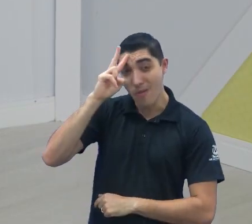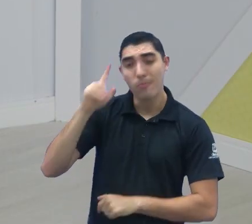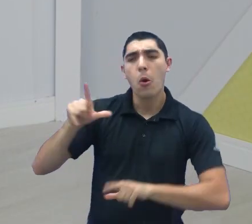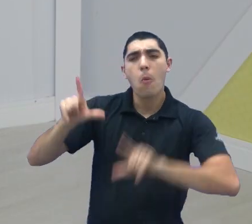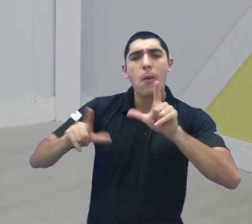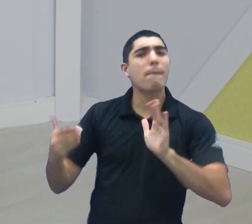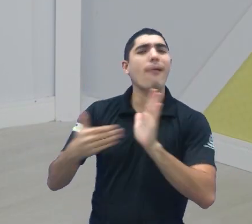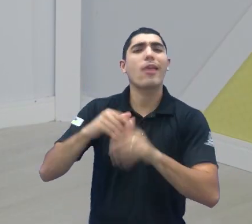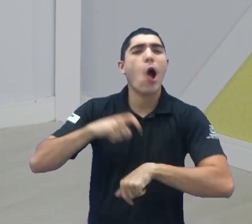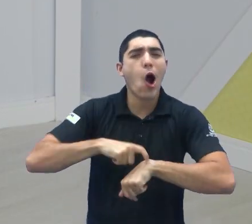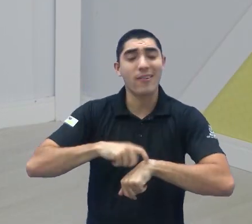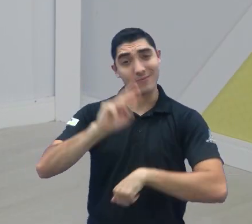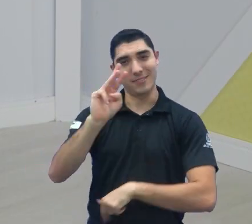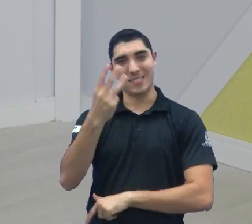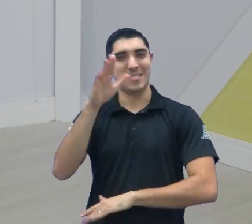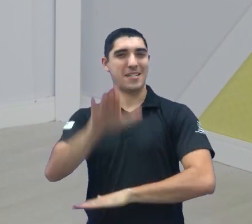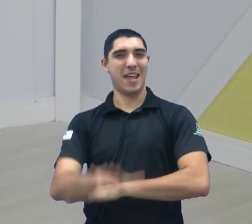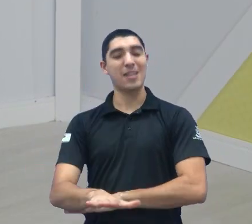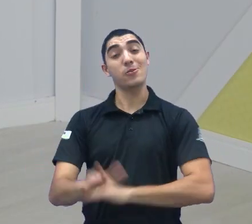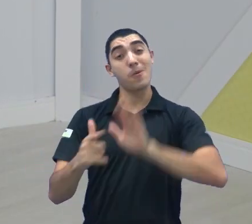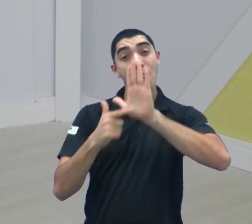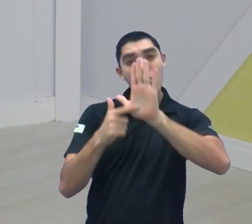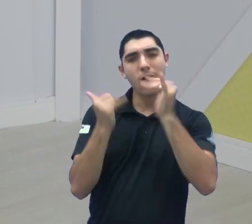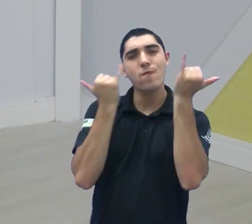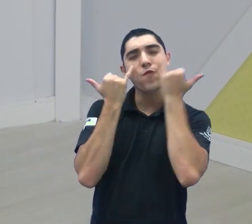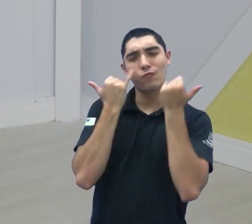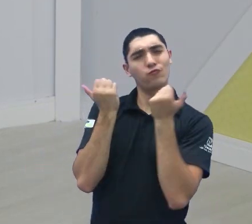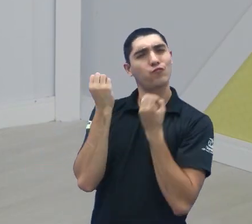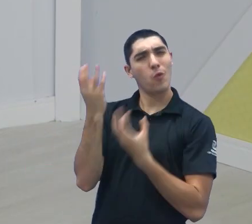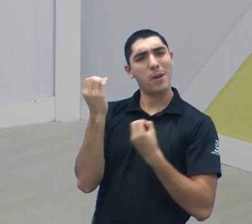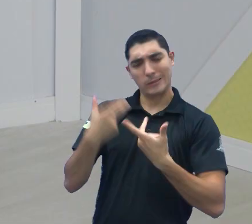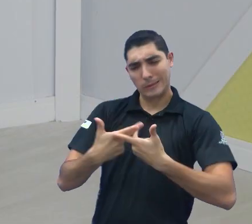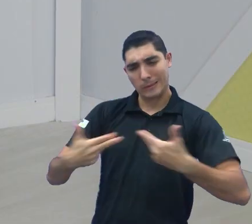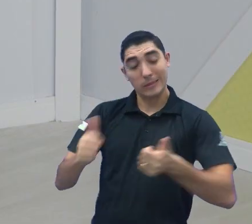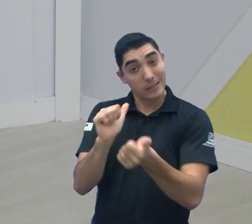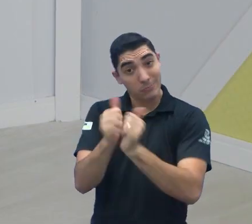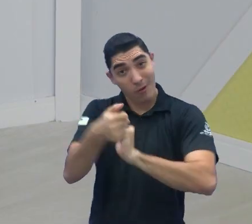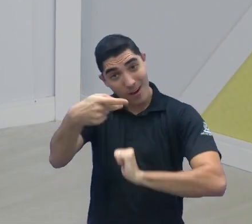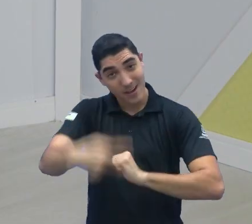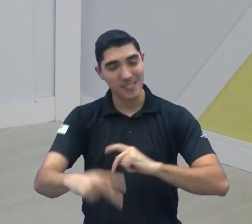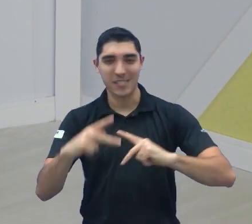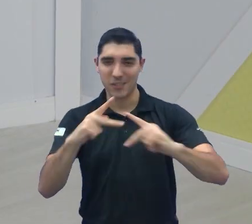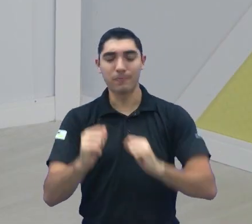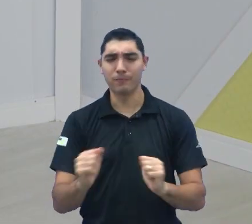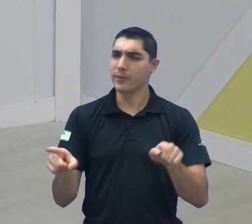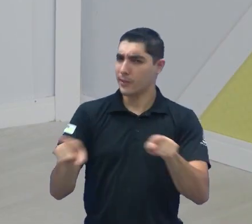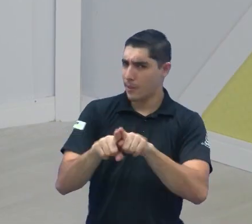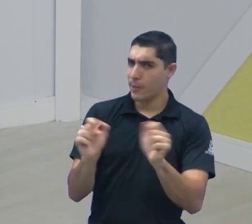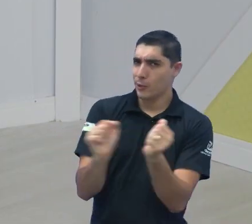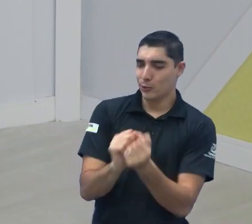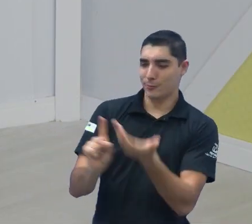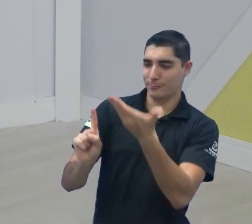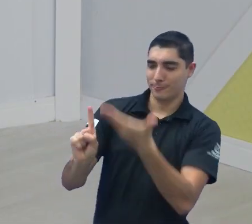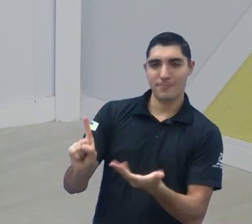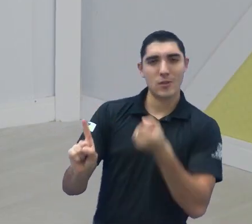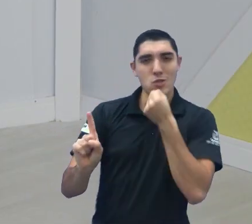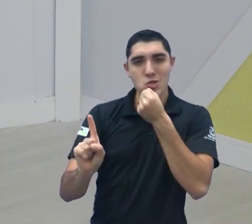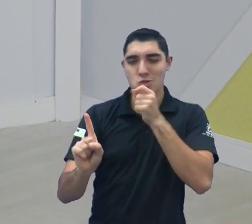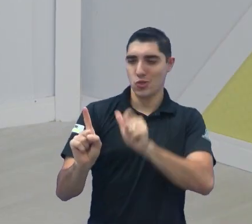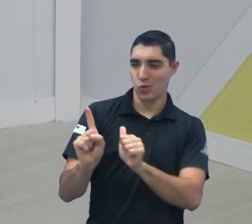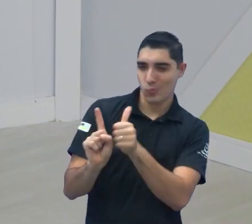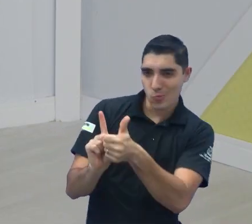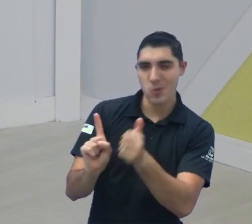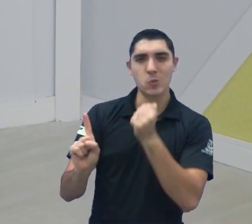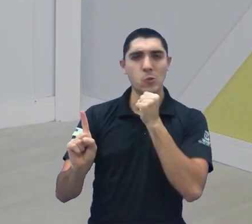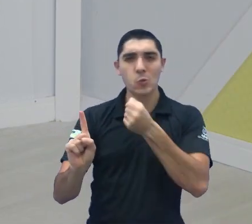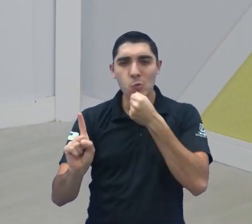3 da tarde, trazendo as principais informações do esporte aqui da nossa cidade. Aqui comigo ele, jornalista, repórter